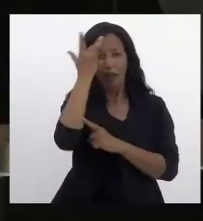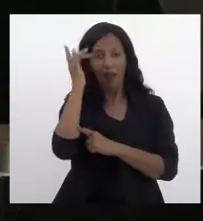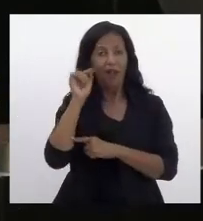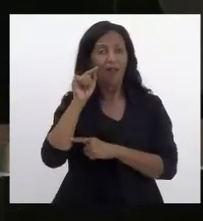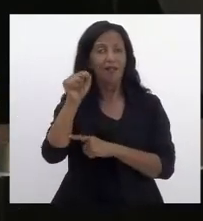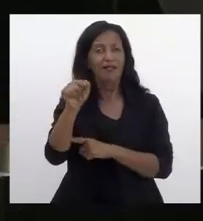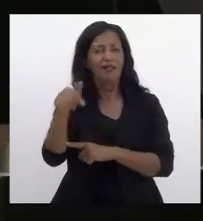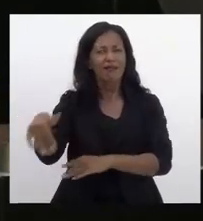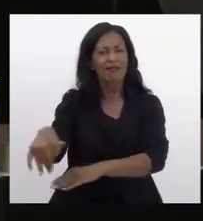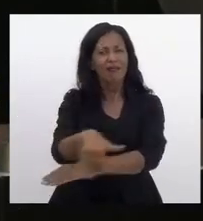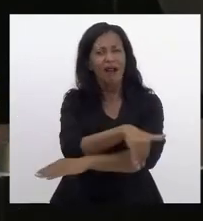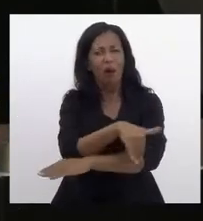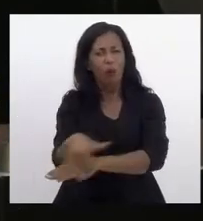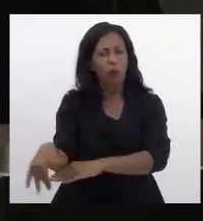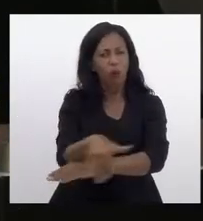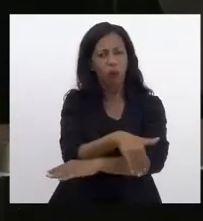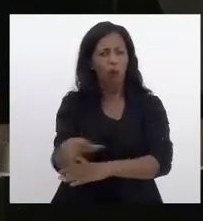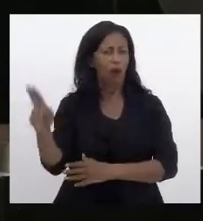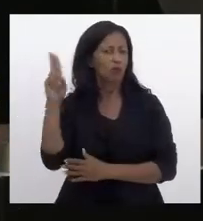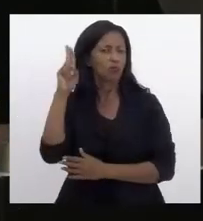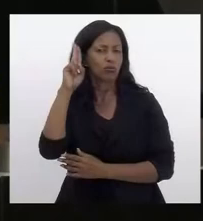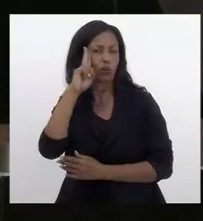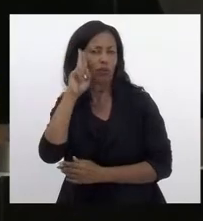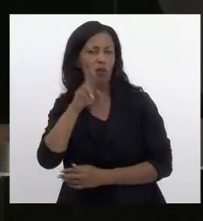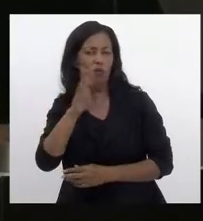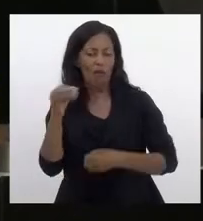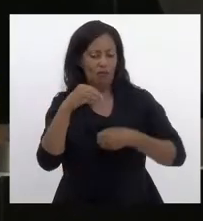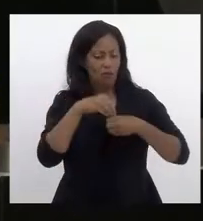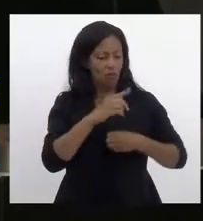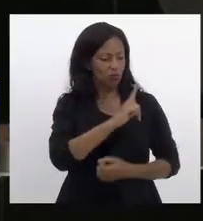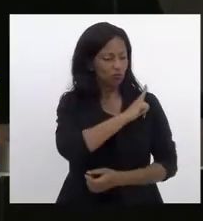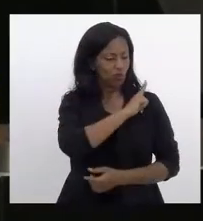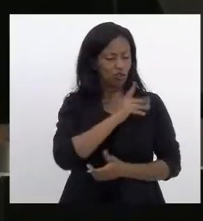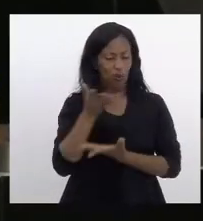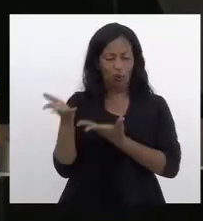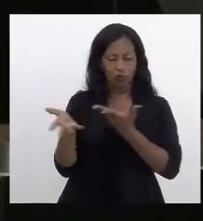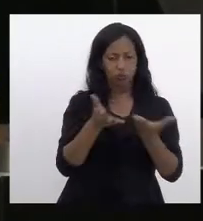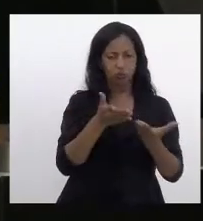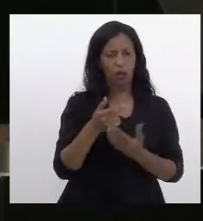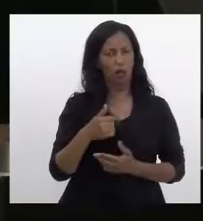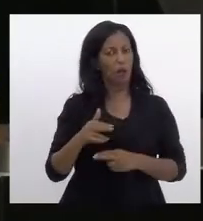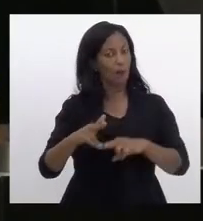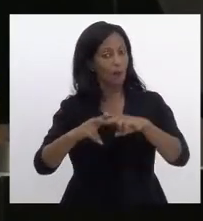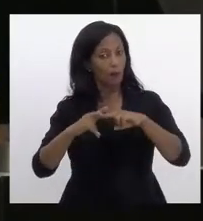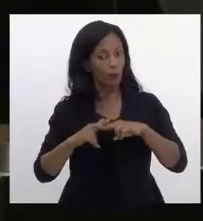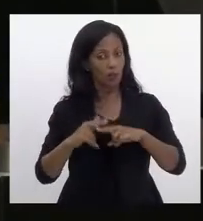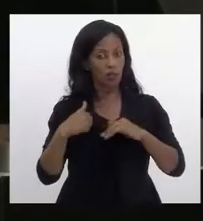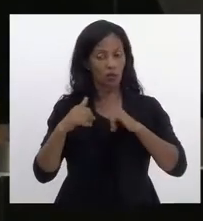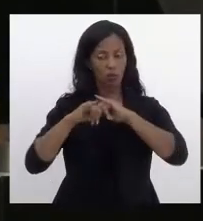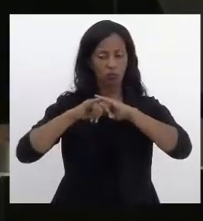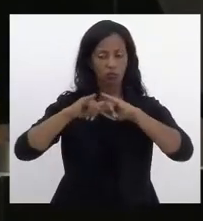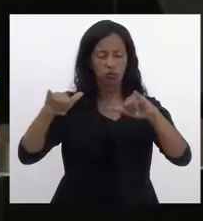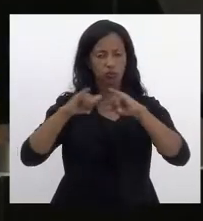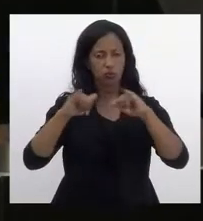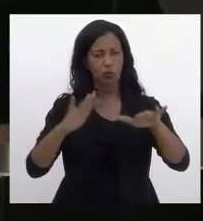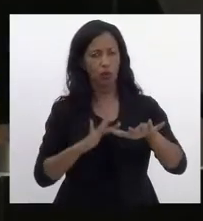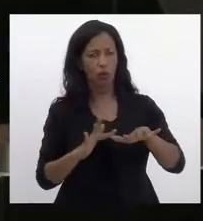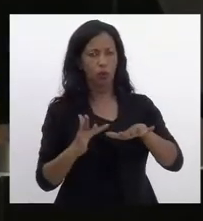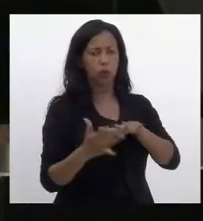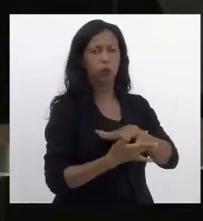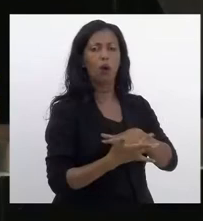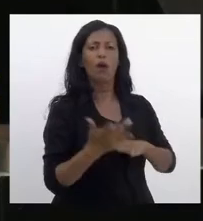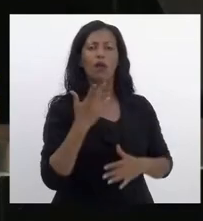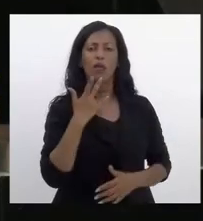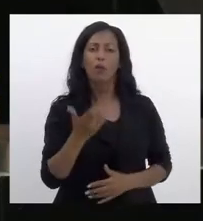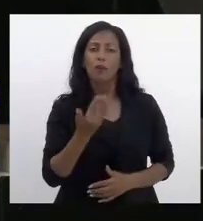na ponta, não é quem está na gestão. Por isso que eu tive o cuidado de divulgar nas minhas redes sociais